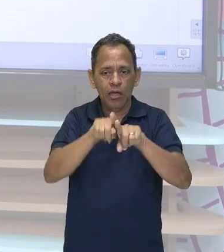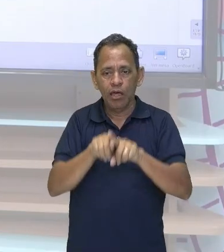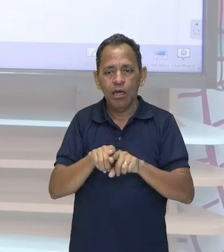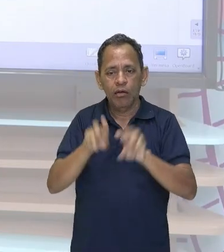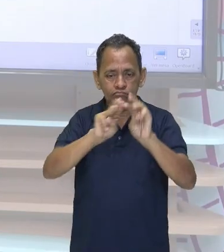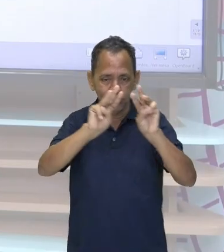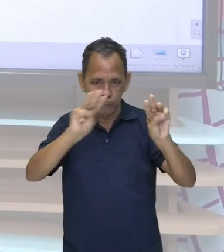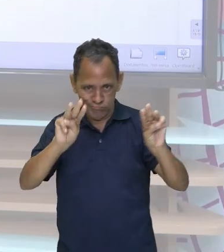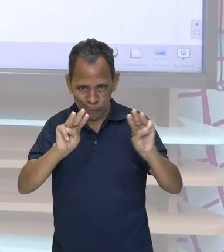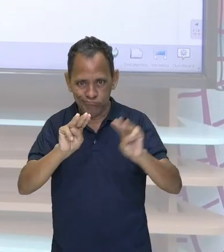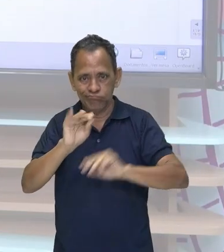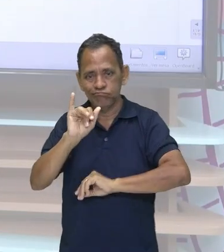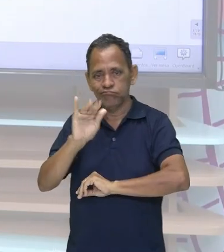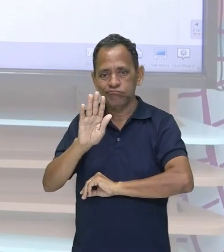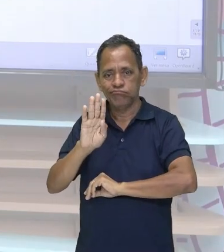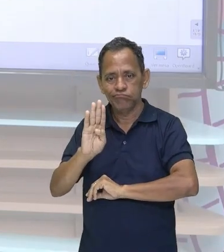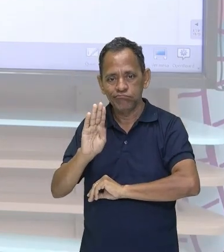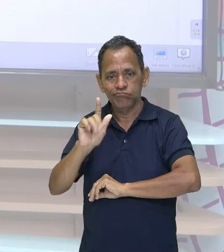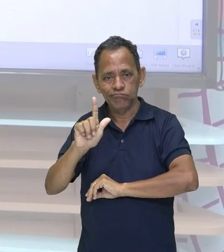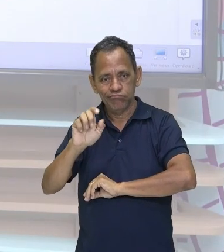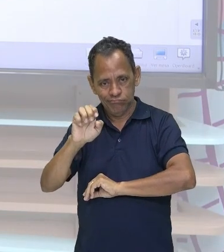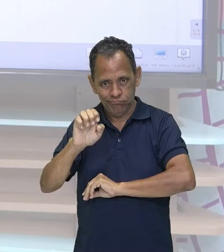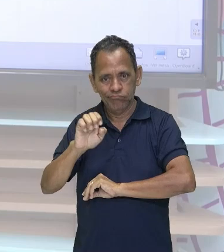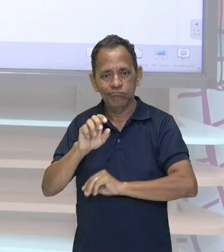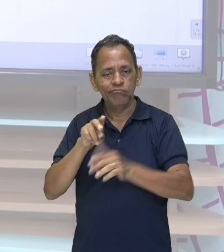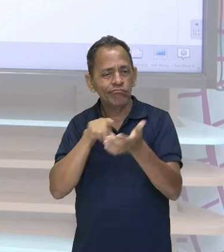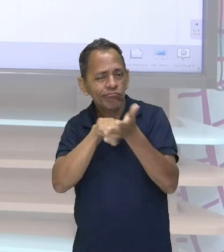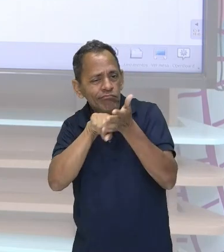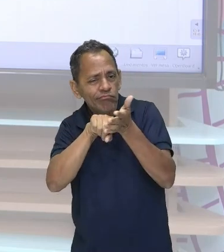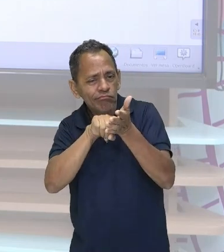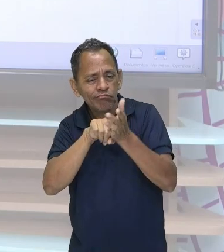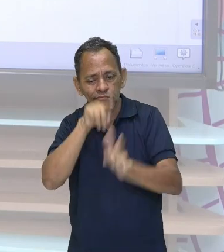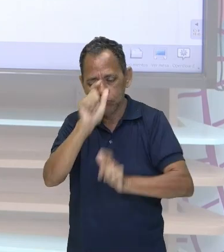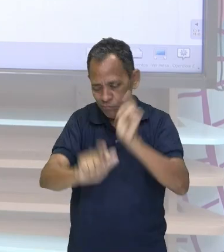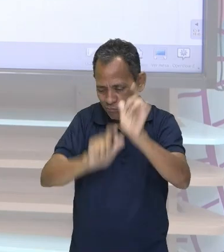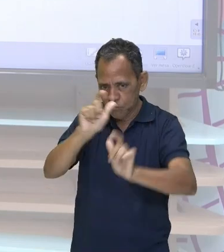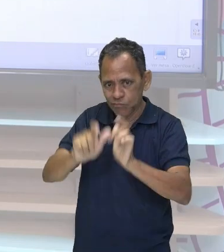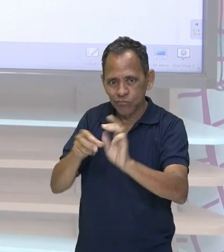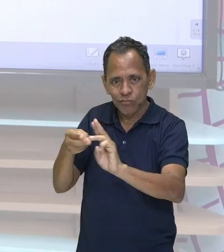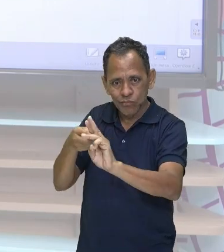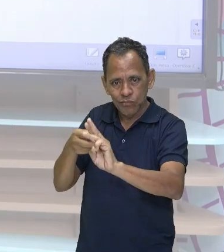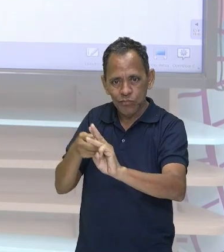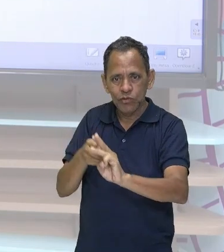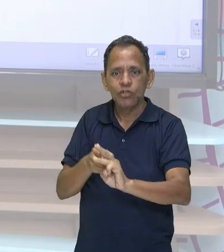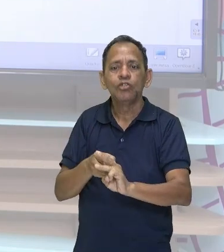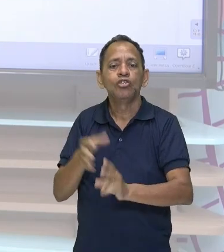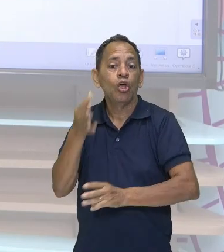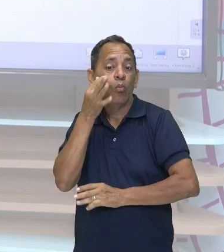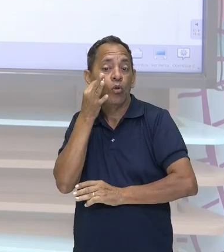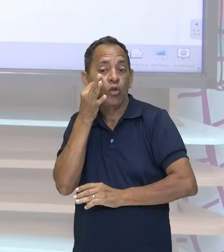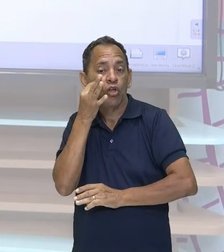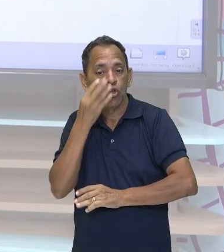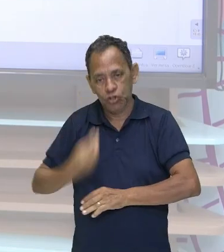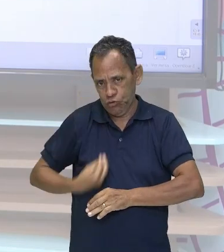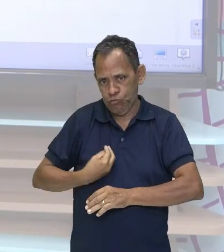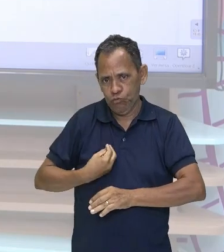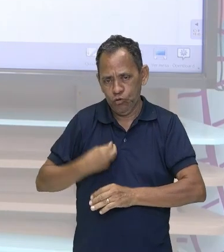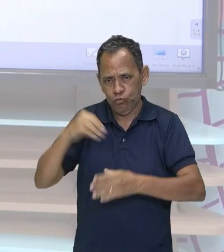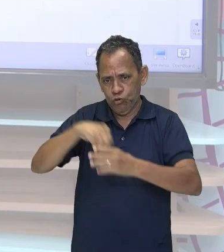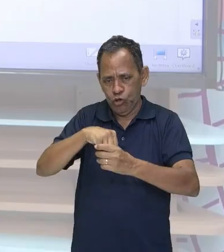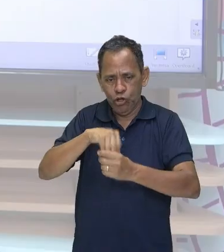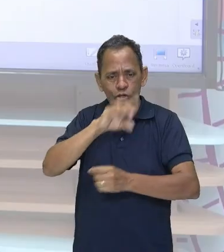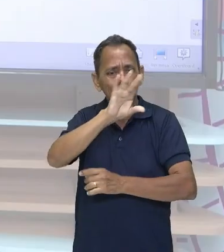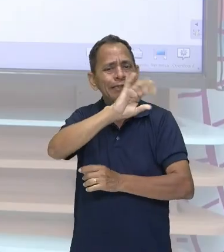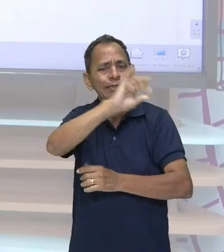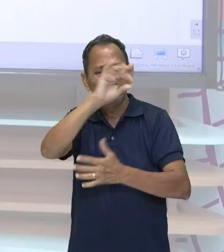verificar aí a população indígena presente em cada um dos municípios, você também tem acesso aí a esses dados. Aqui a gente